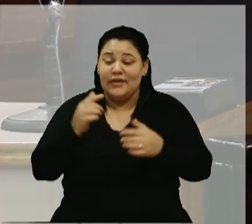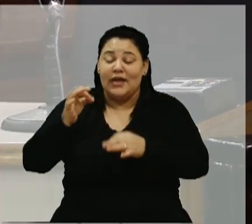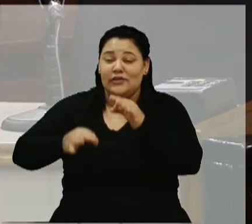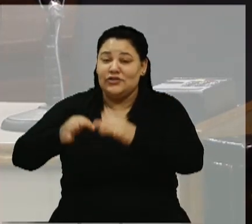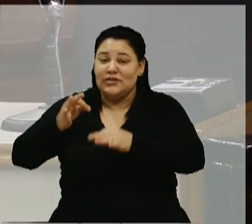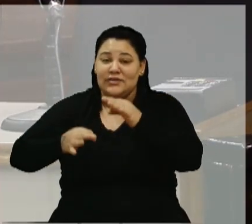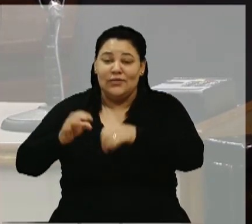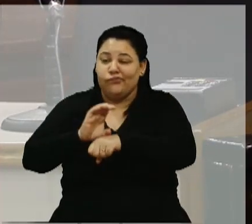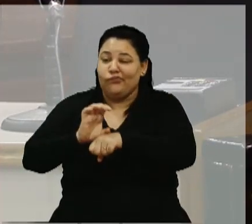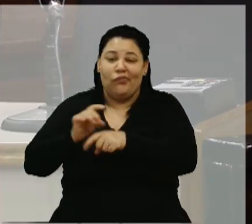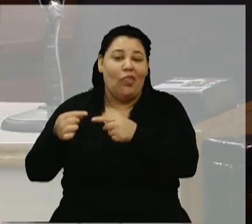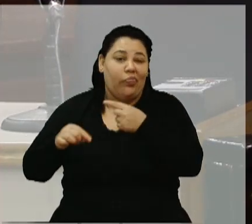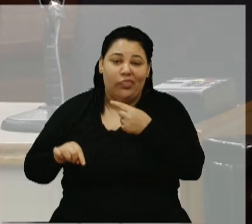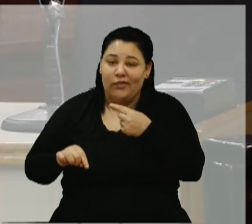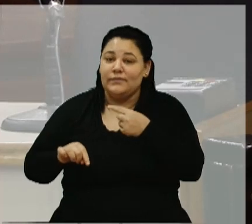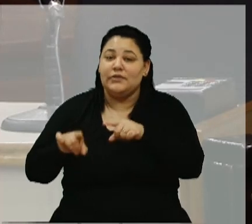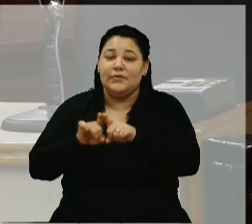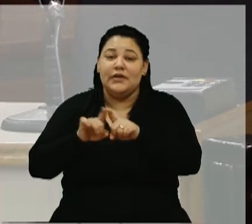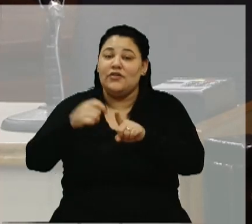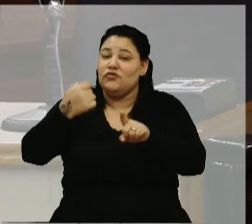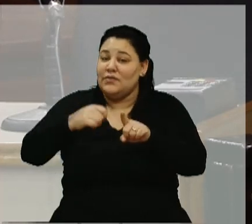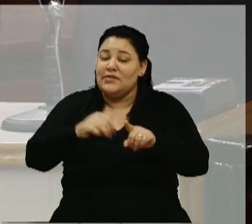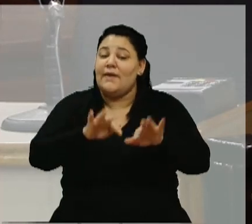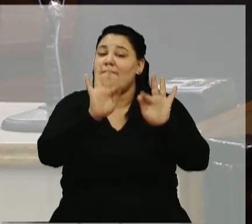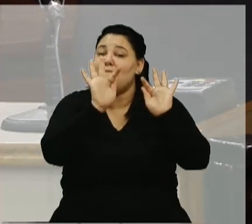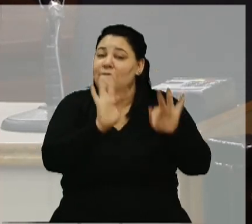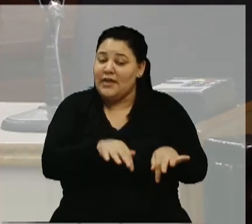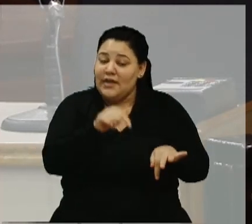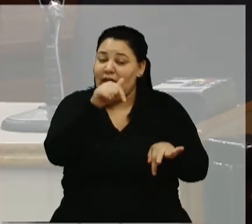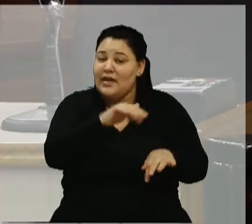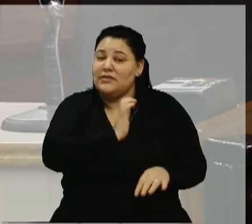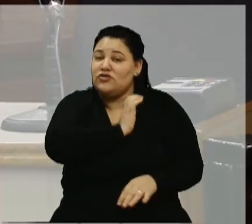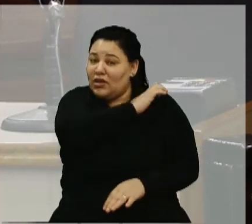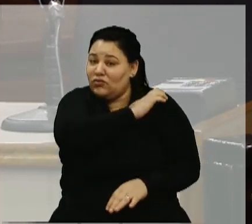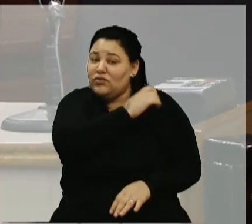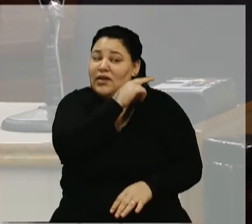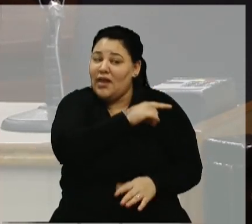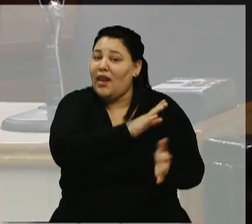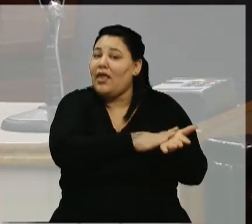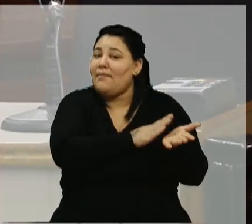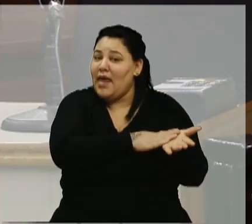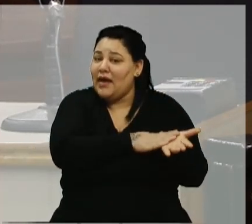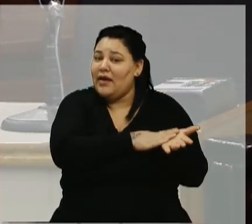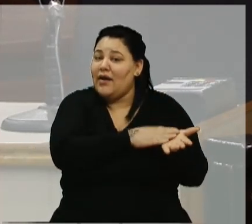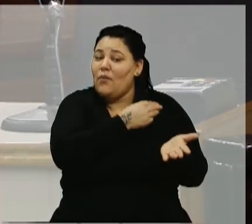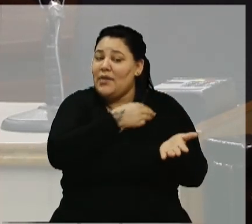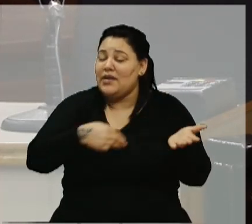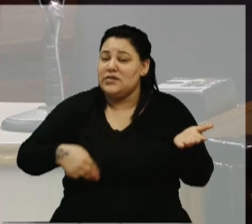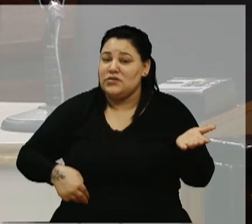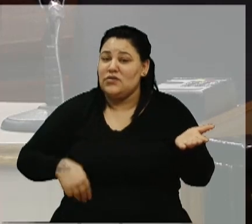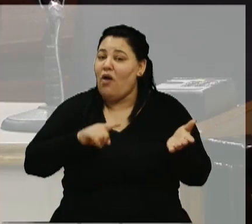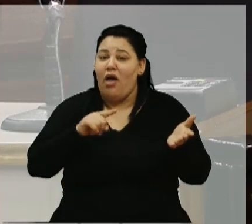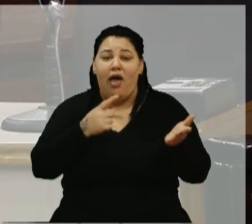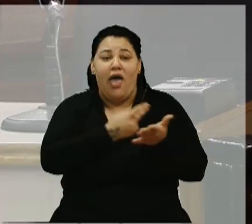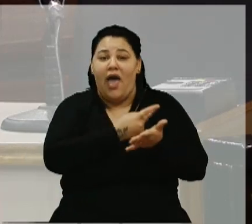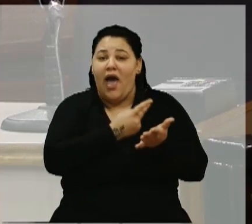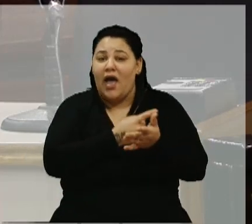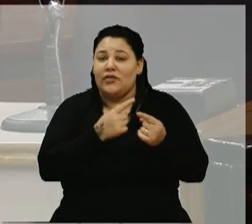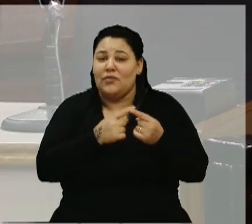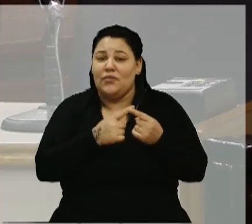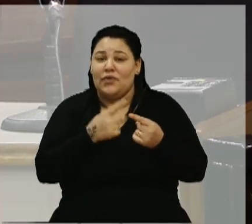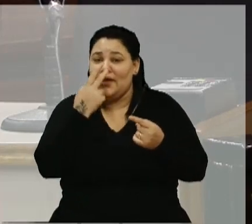infraconstitucional. Precisamos dar fim à ditadura imposta por Alexandre de Moraes, o qual supera todos os limites em uma legítima caça às